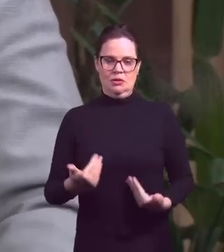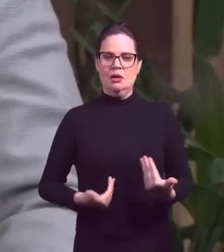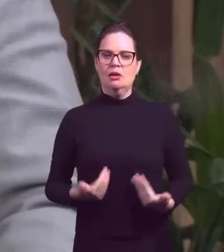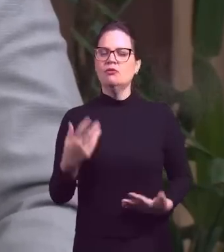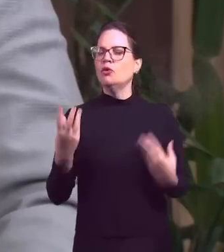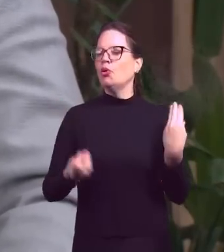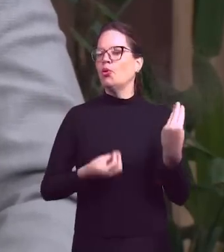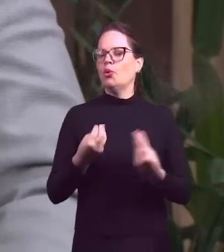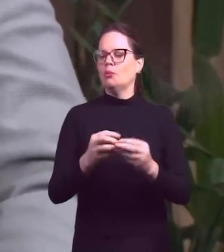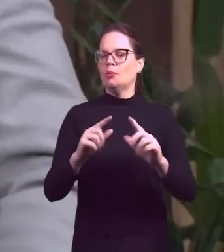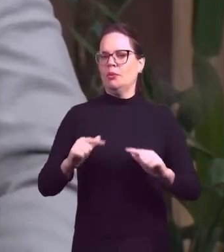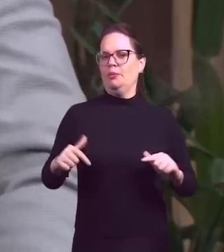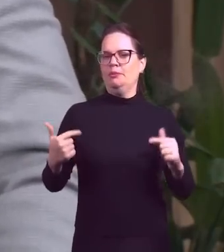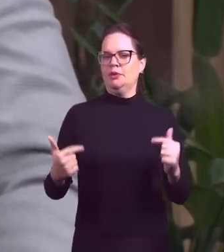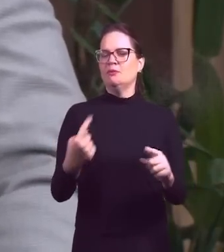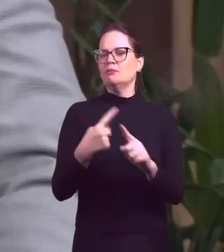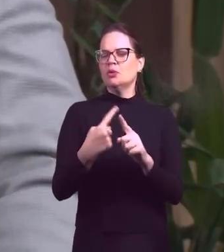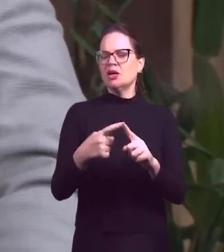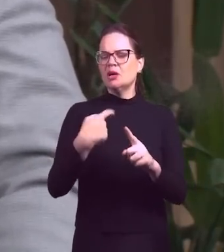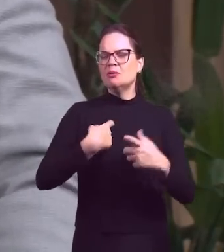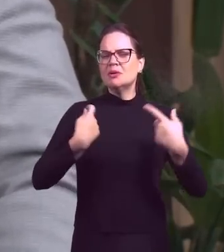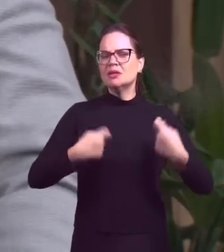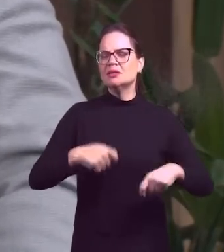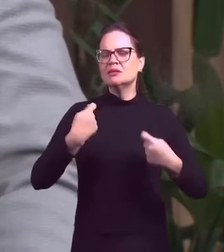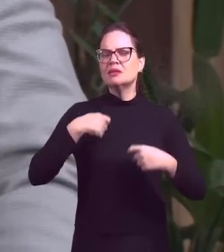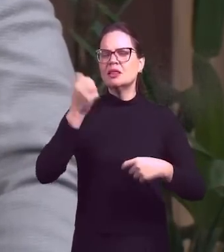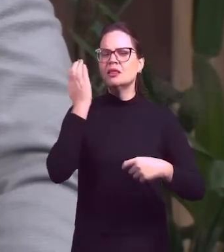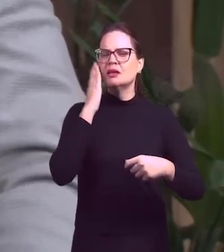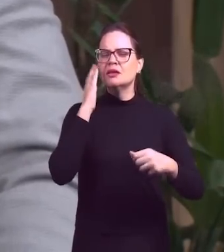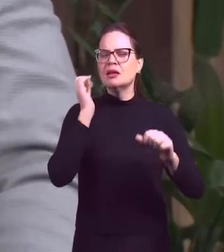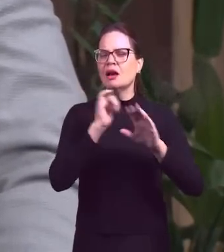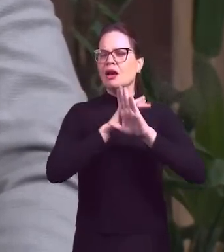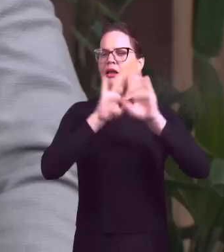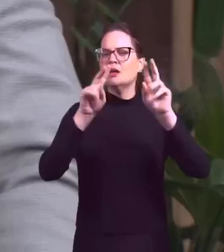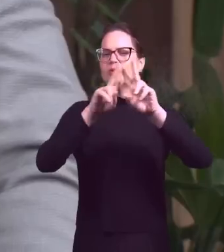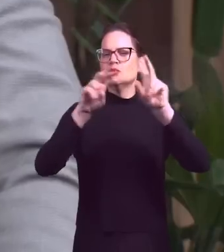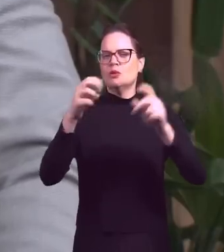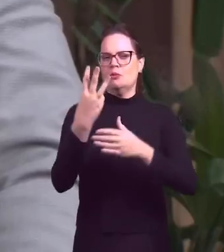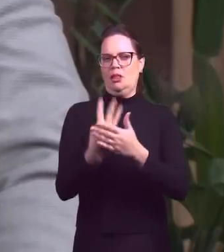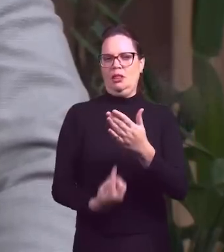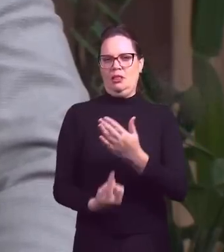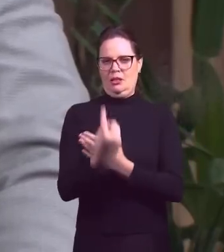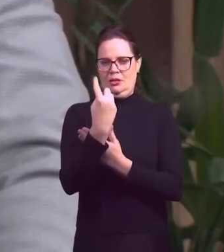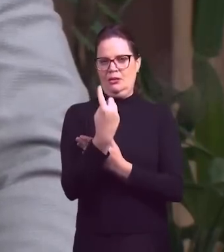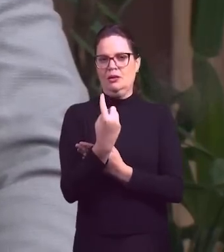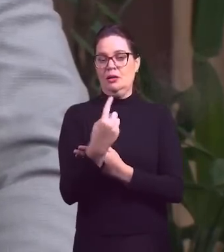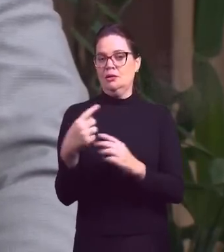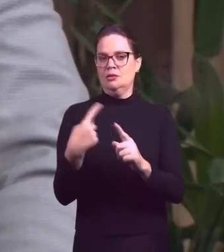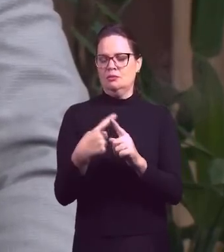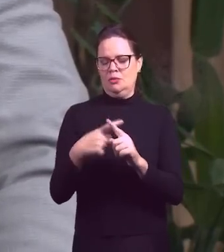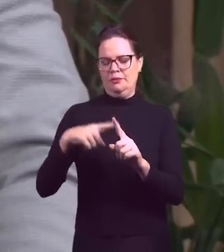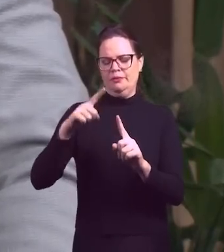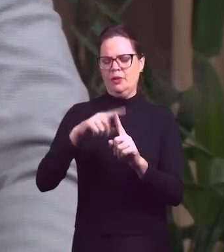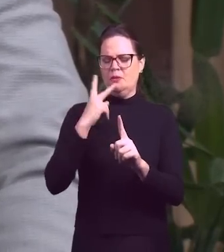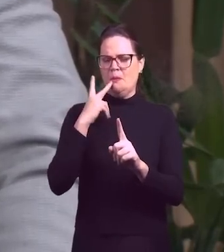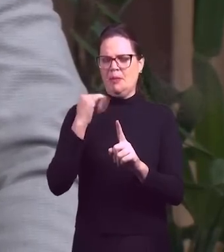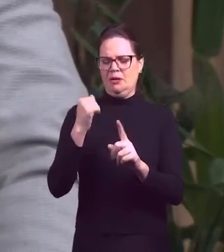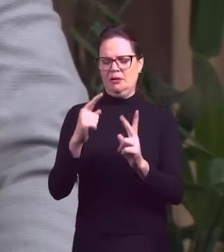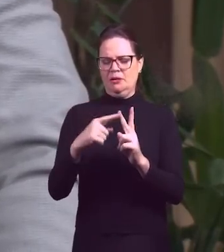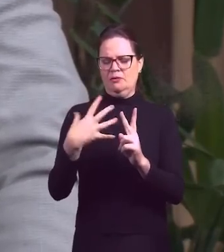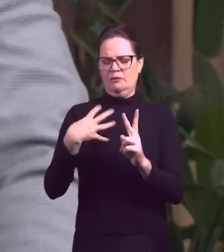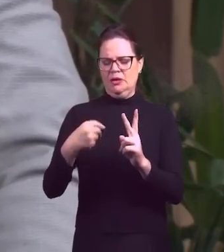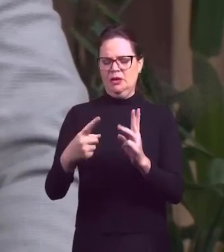cristã. Por que é importante para nós entender isso? Né? A obra do Pai,